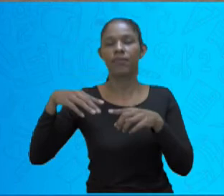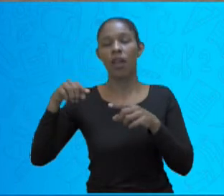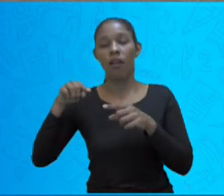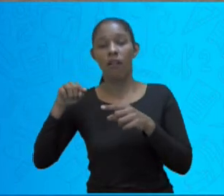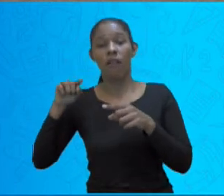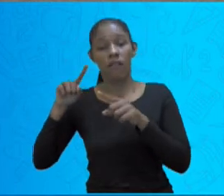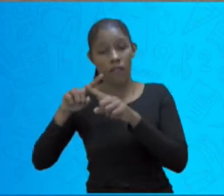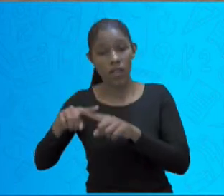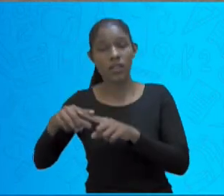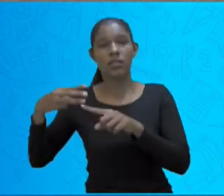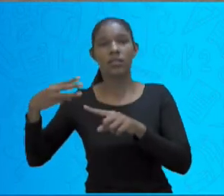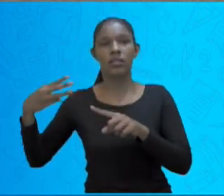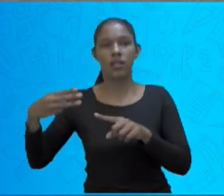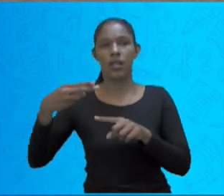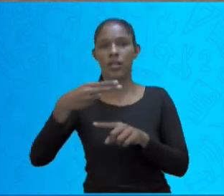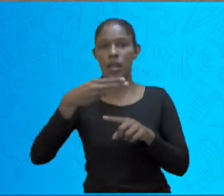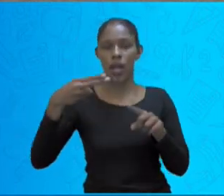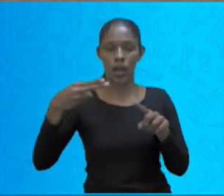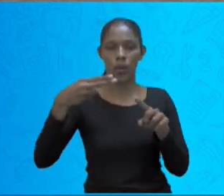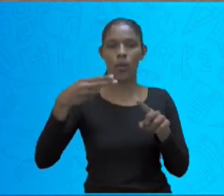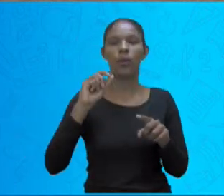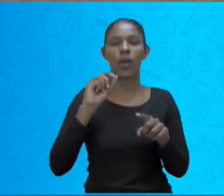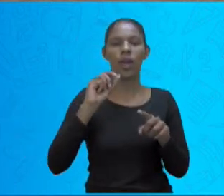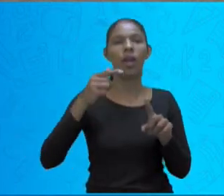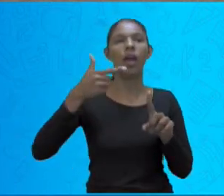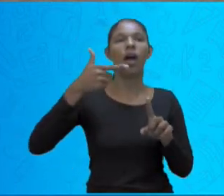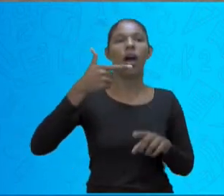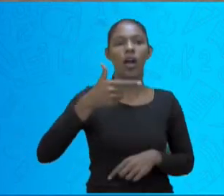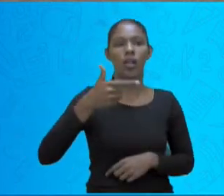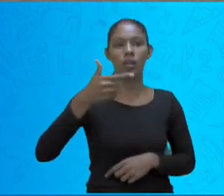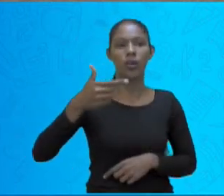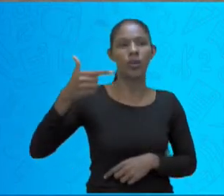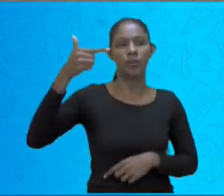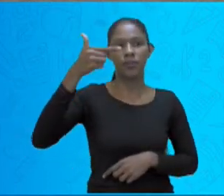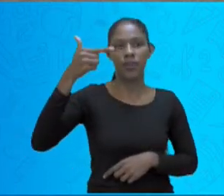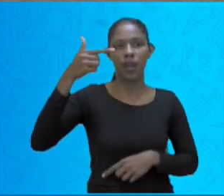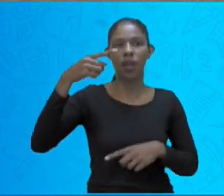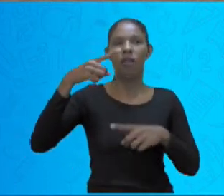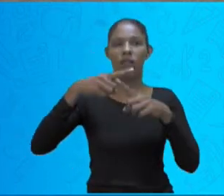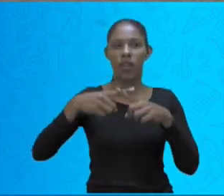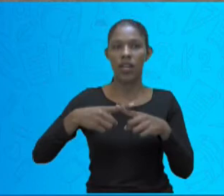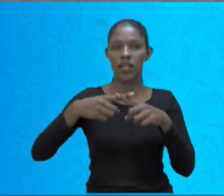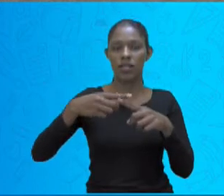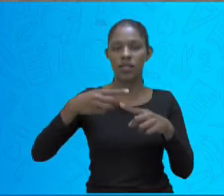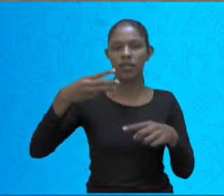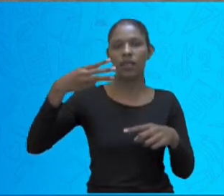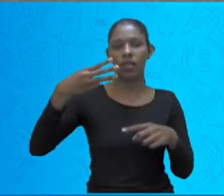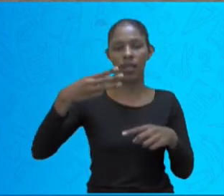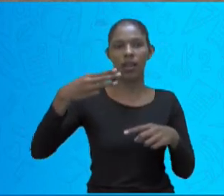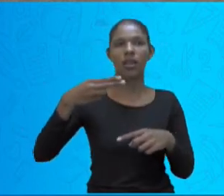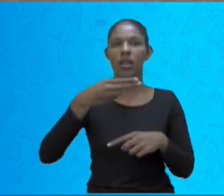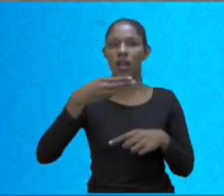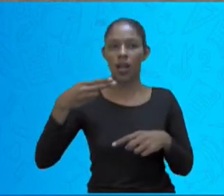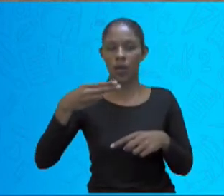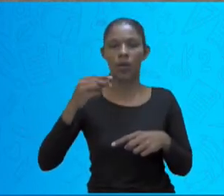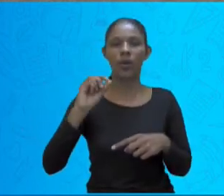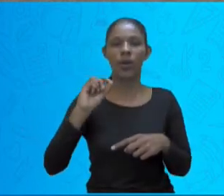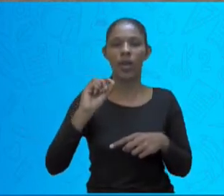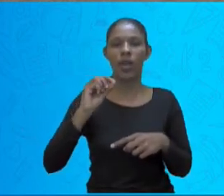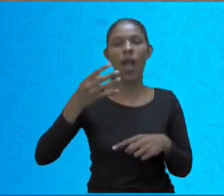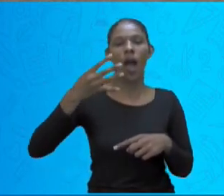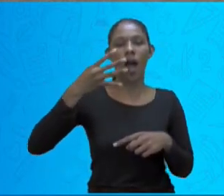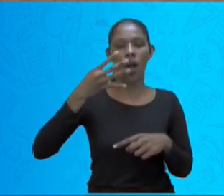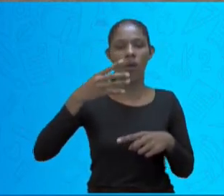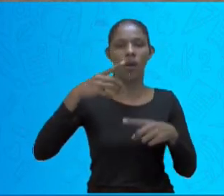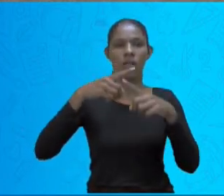não é 27? Então, a raiz de 3 ao cubo é 3. Então, eu tenho 4 vezes 3, que é igual